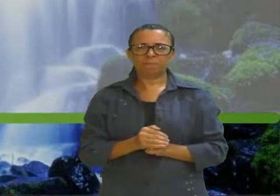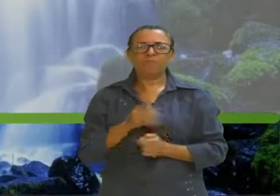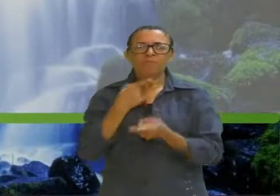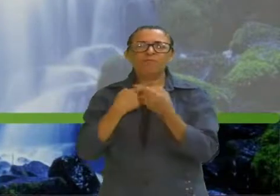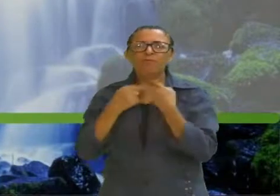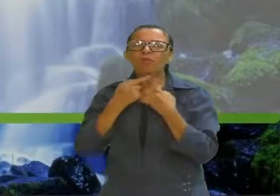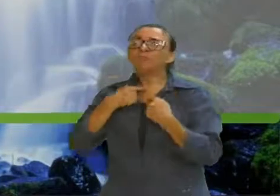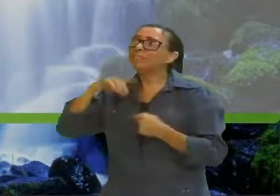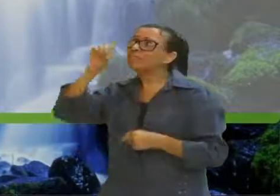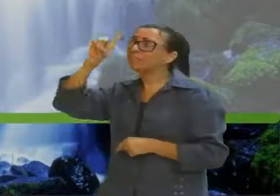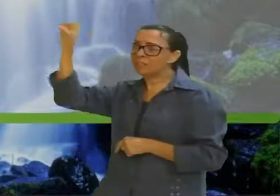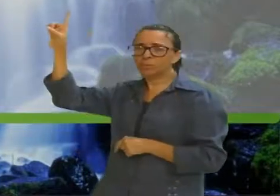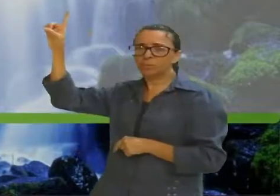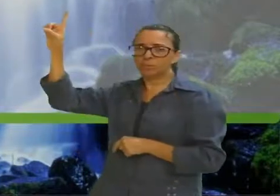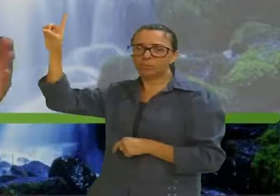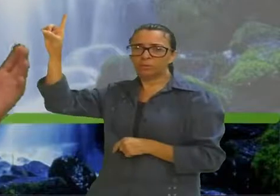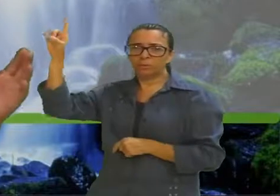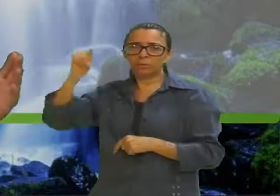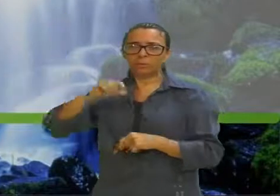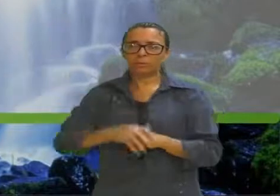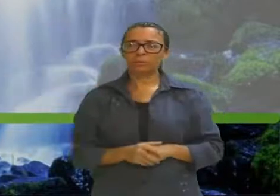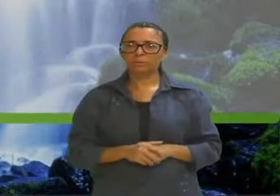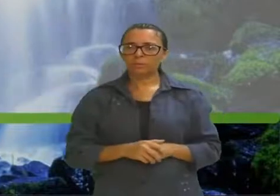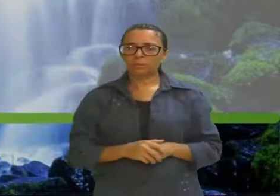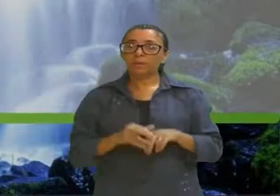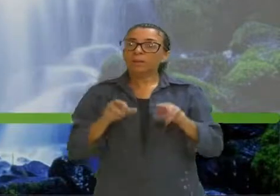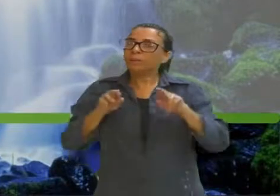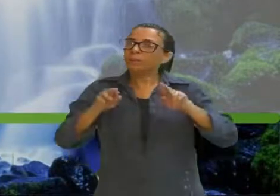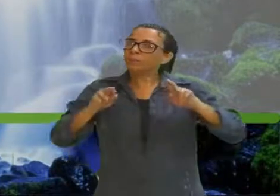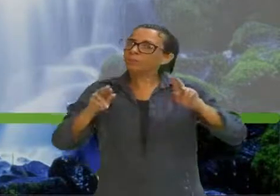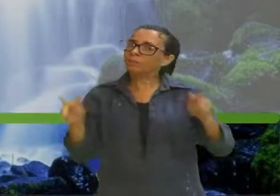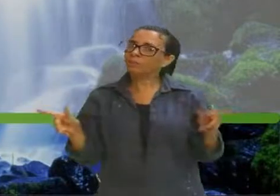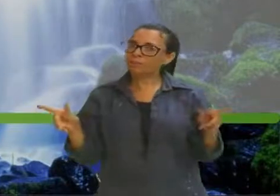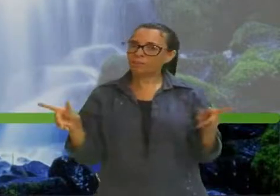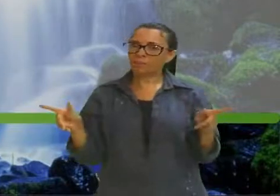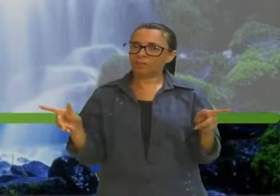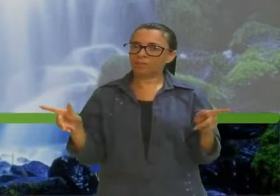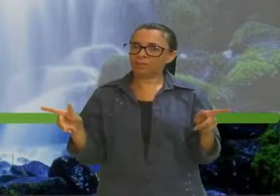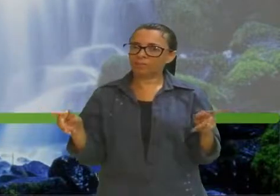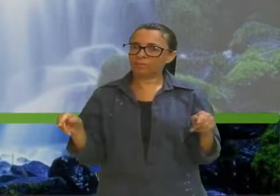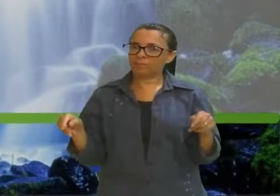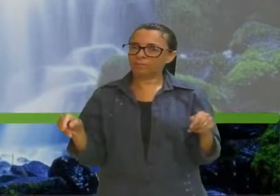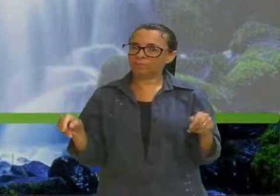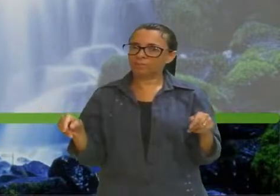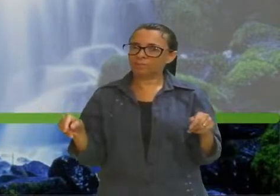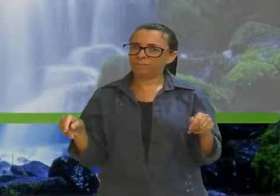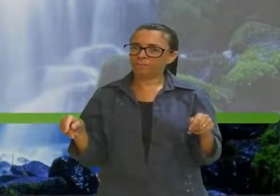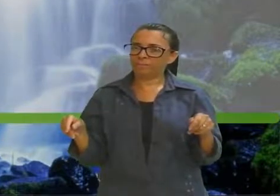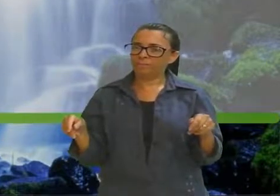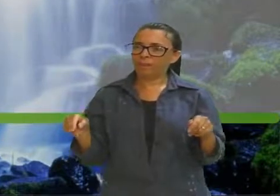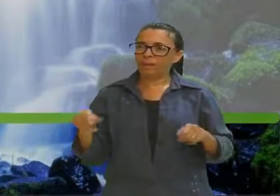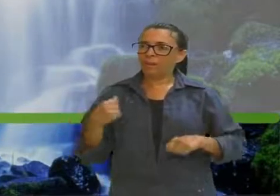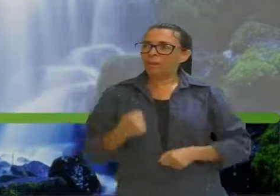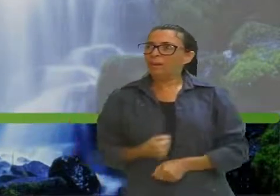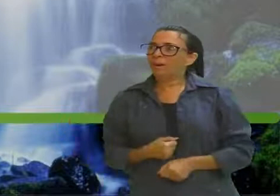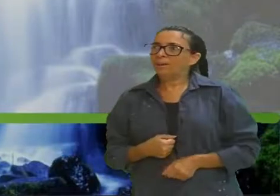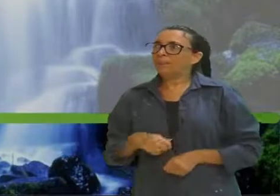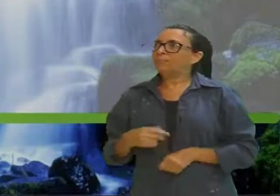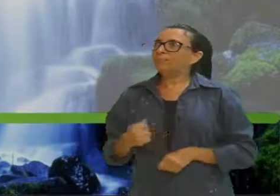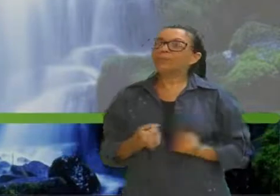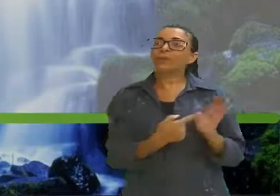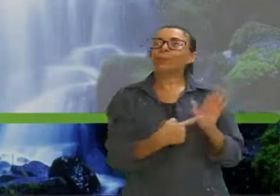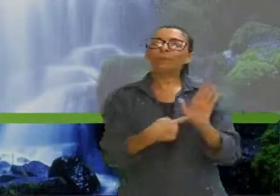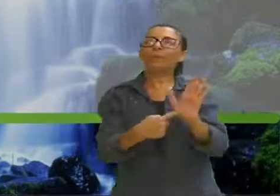dizer. Eu tenho fé. Eu tenho fé. Aí você tem a fé, mas